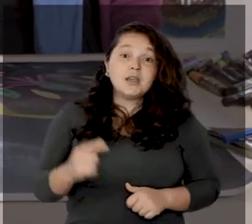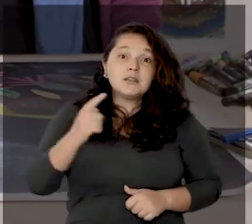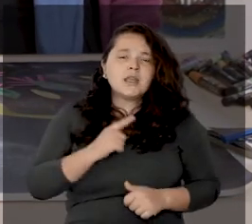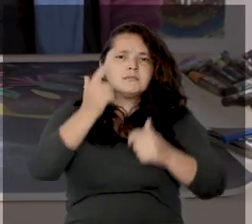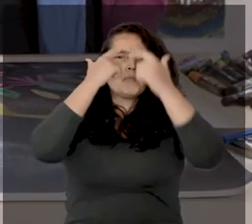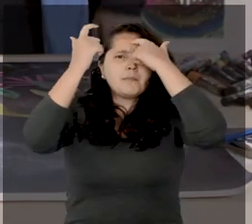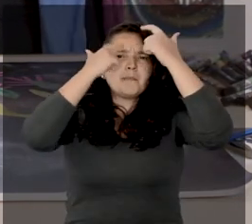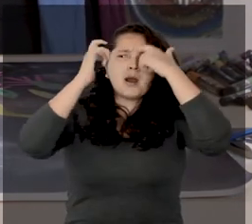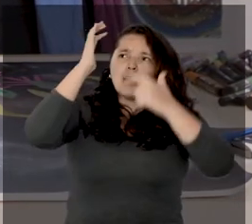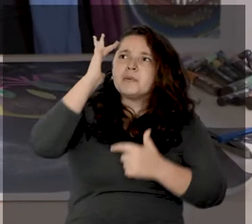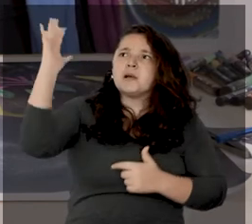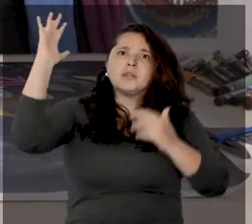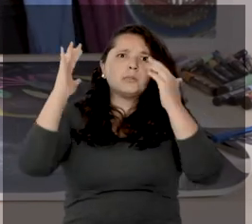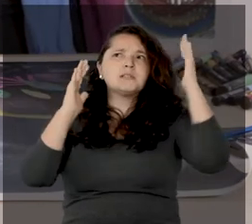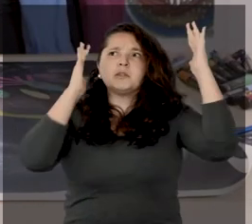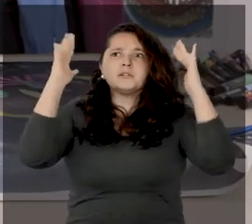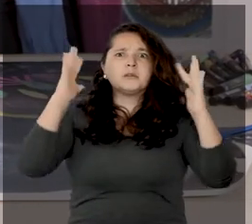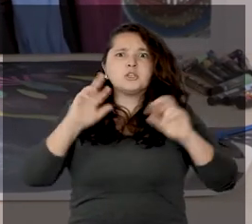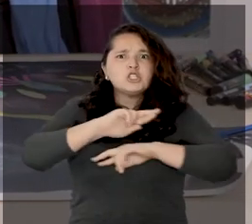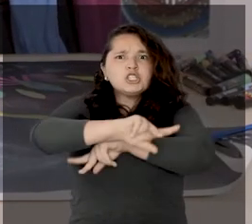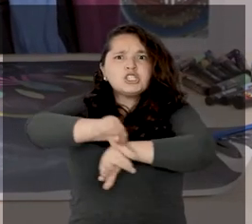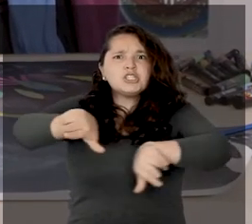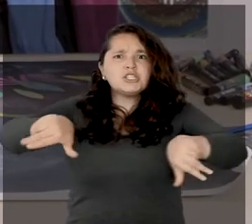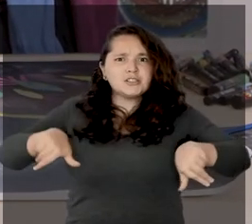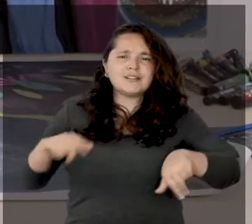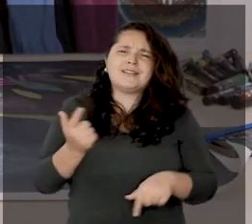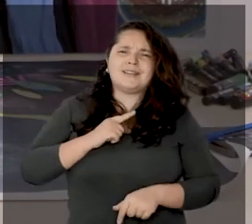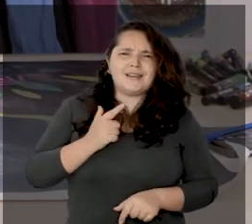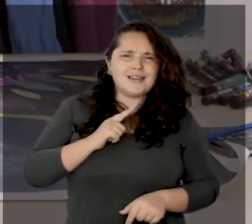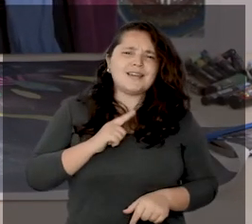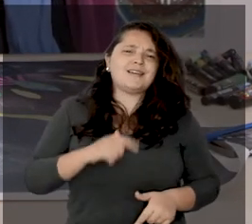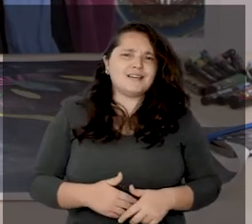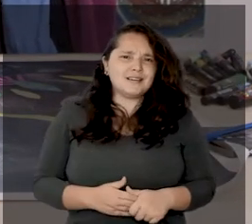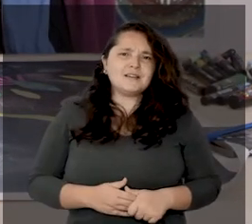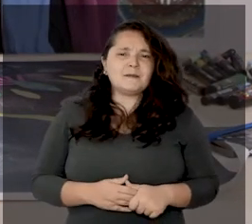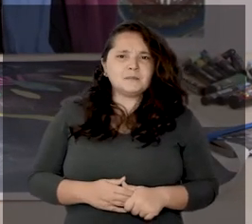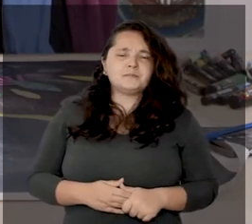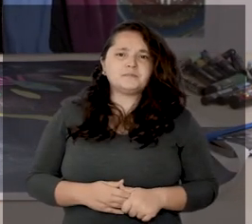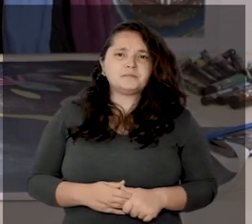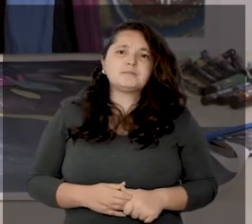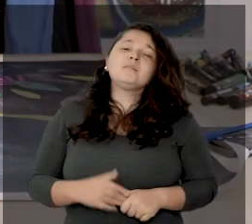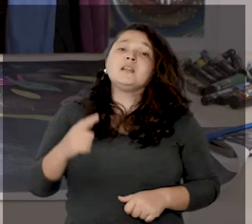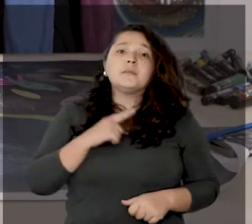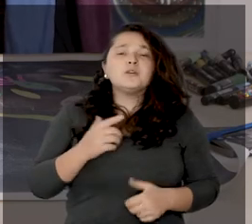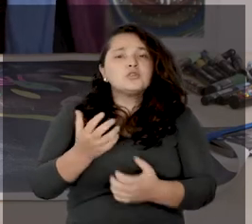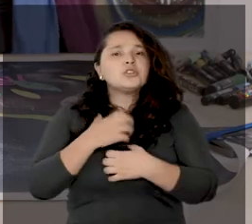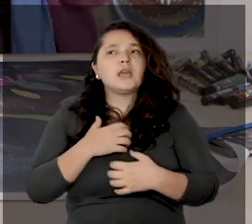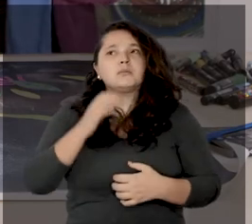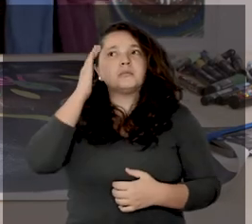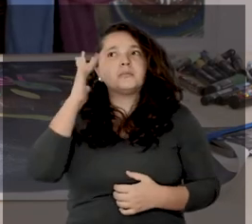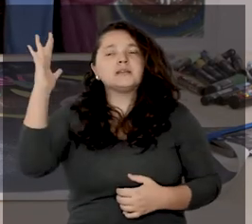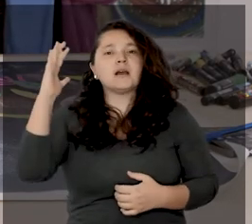se tem, né? Ou de estruturas de elaboração mesmo, né? Do sentir, pensar,